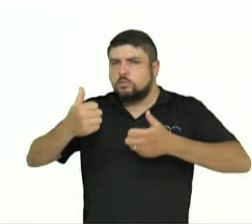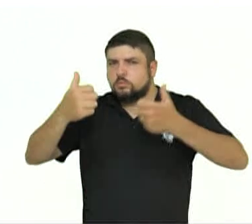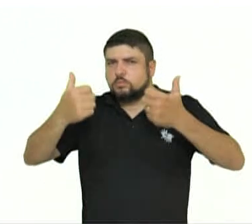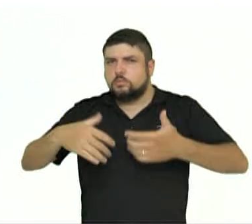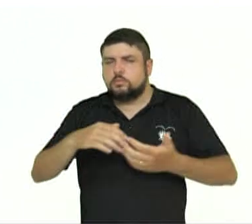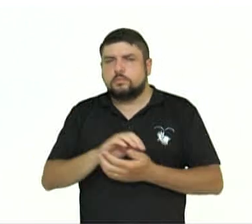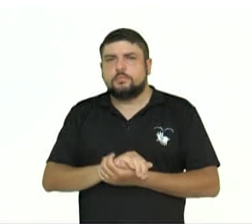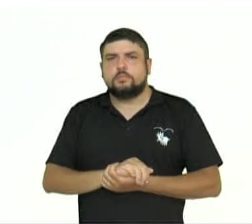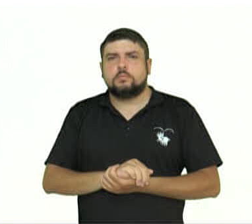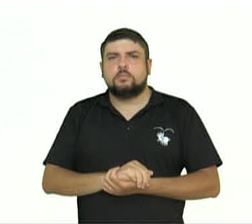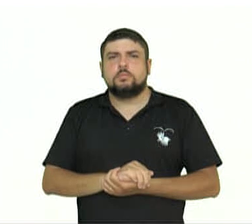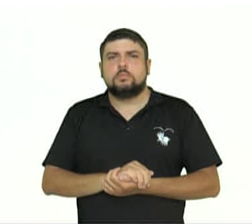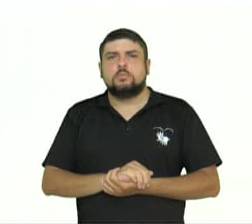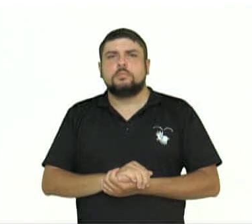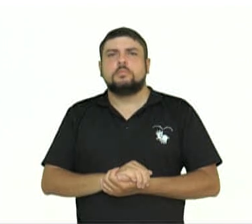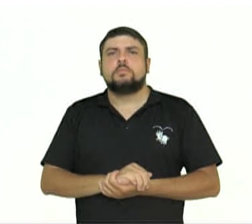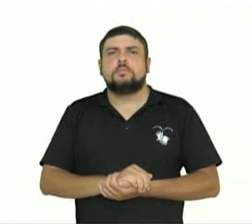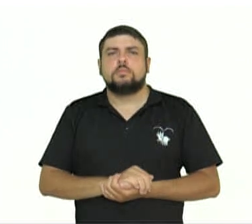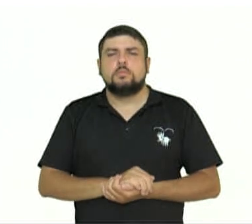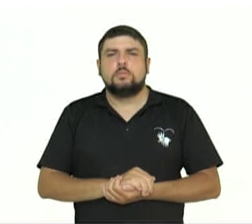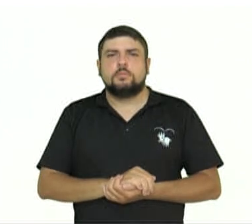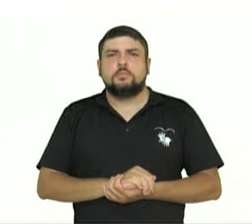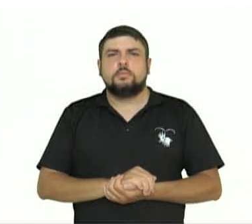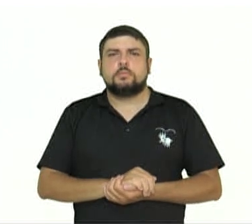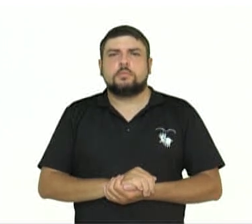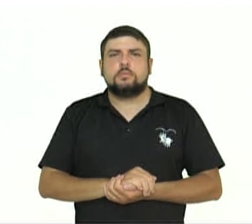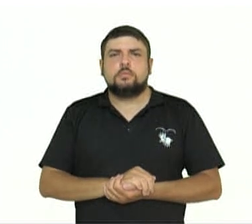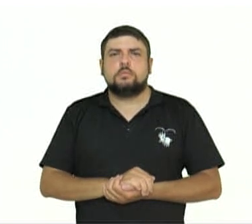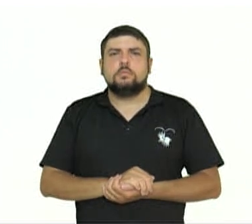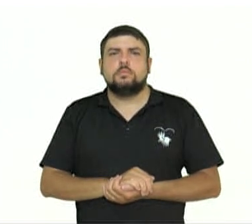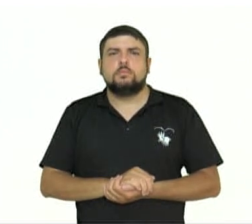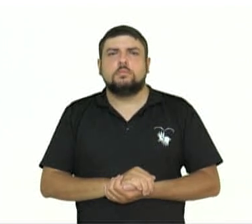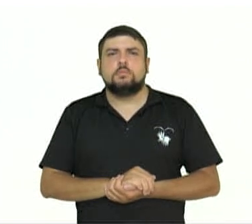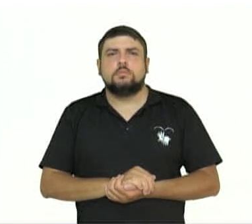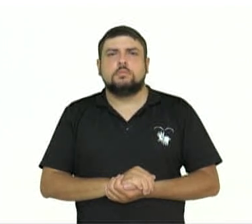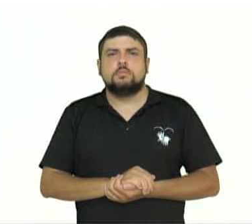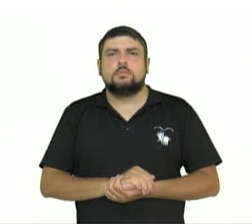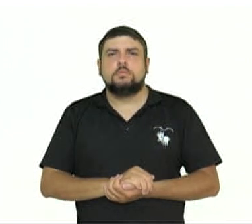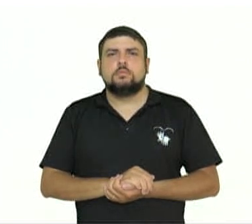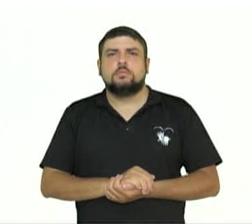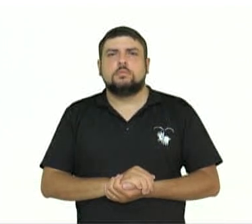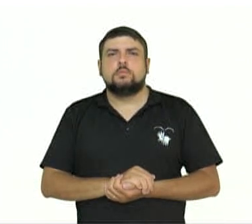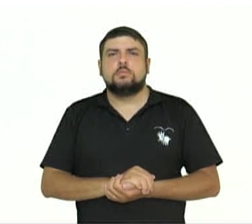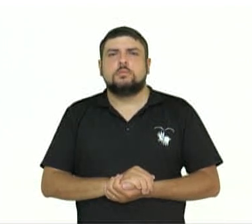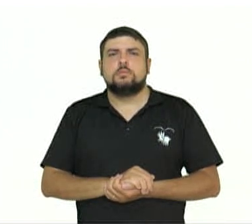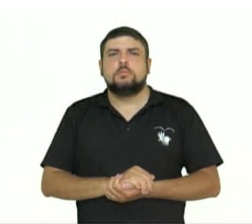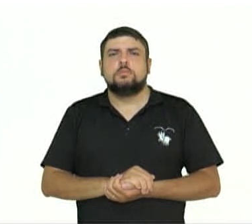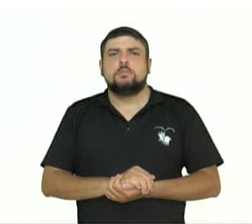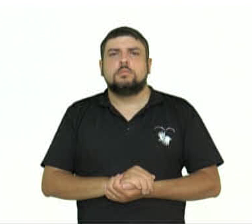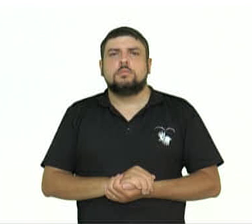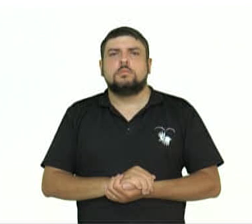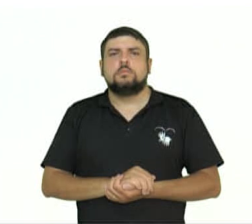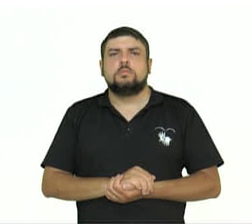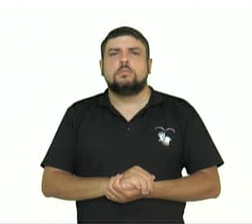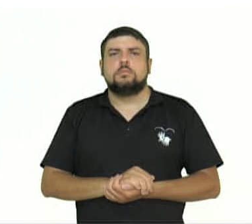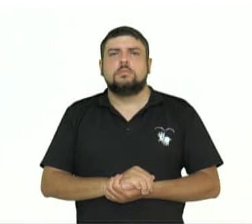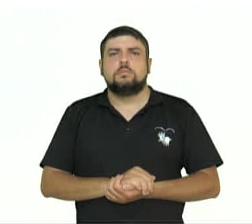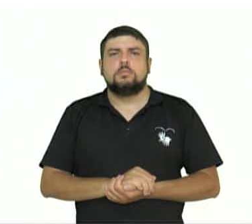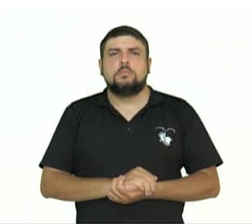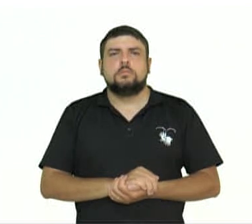A. Situar o substantivo em el tiempo e em el espaço. Ou B. Qualificar